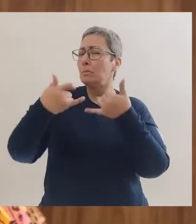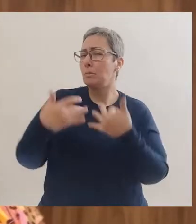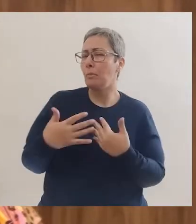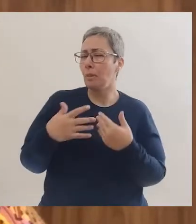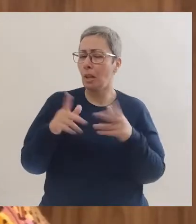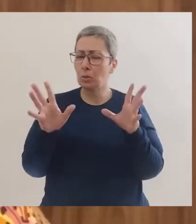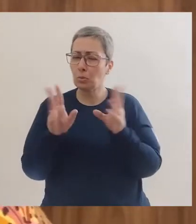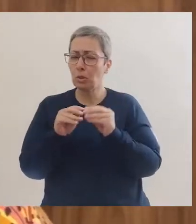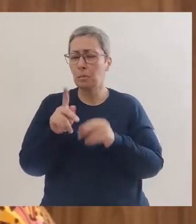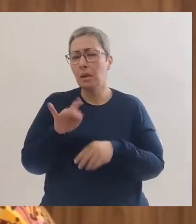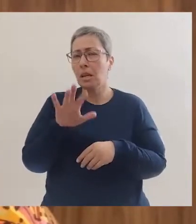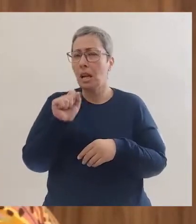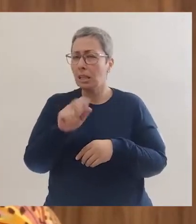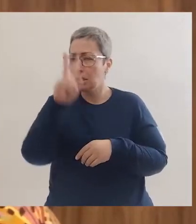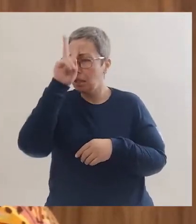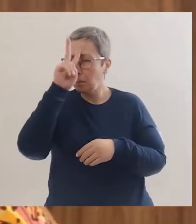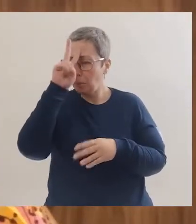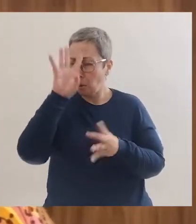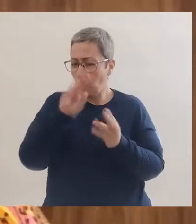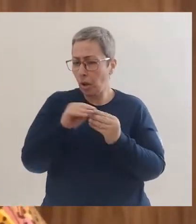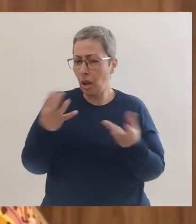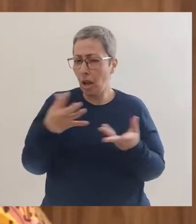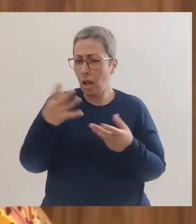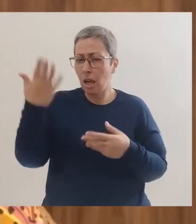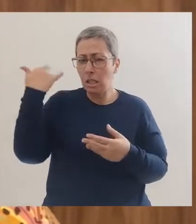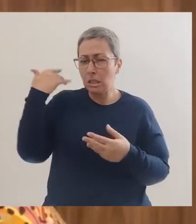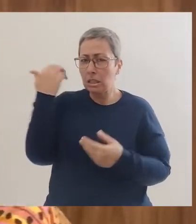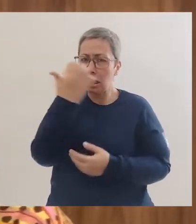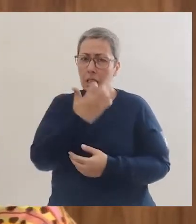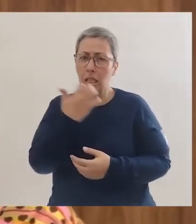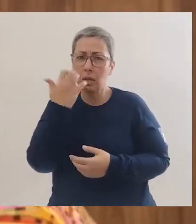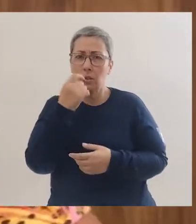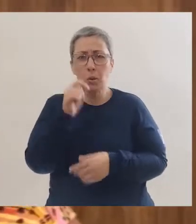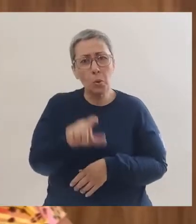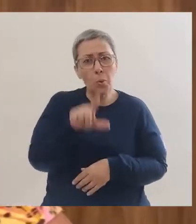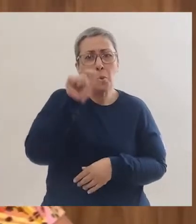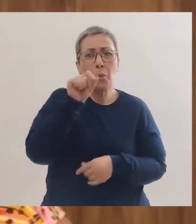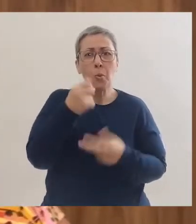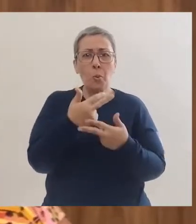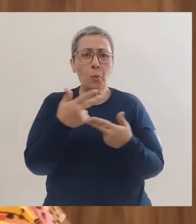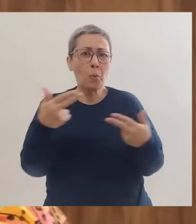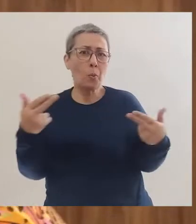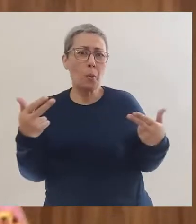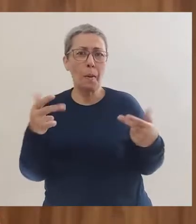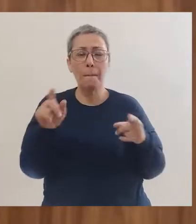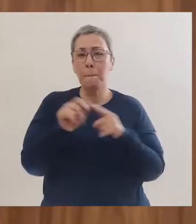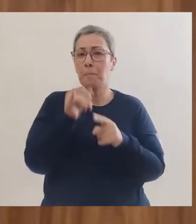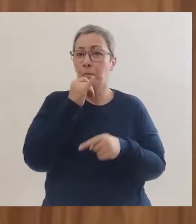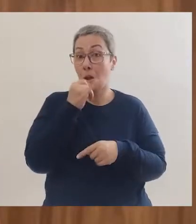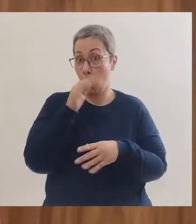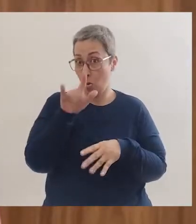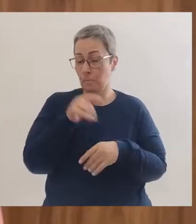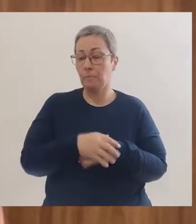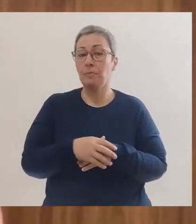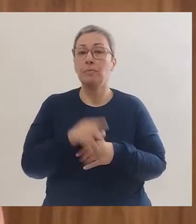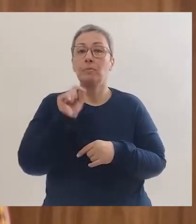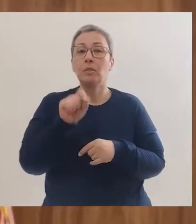Parlenda, eu acabei de me lembrar de uma parlenda que a gente cantava para escolher algumas coisas. A parlenda era